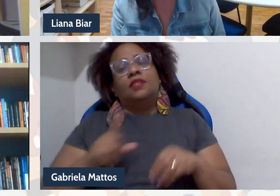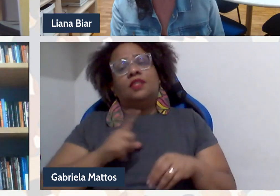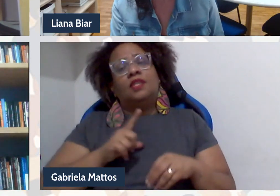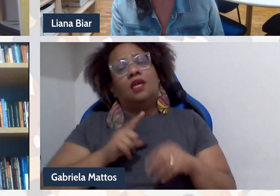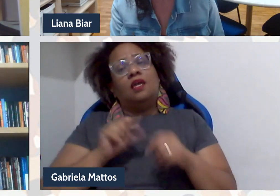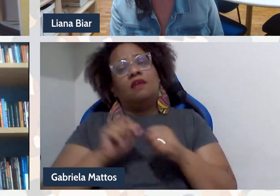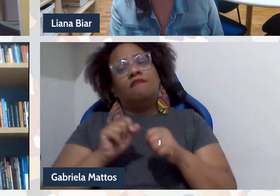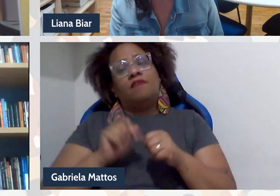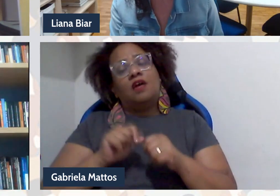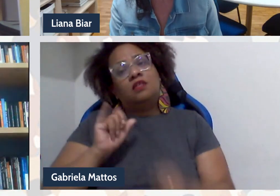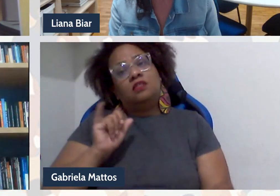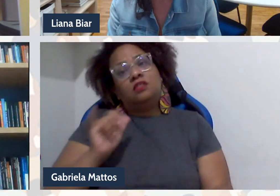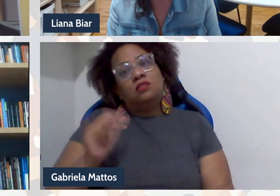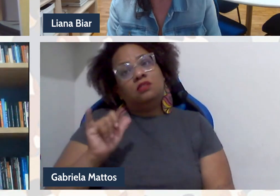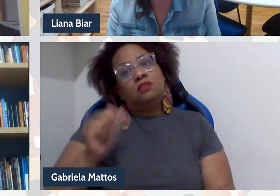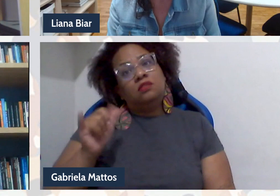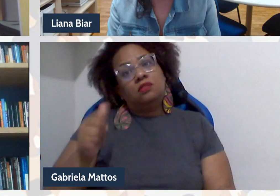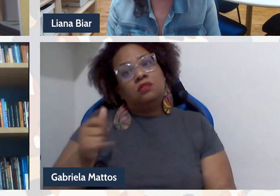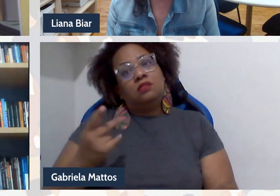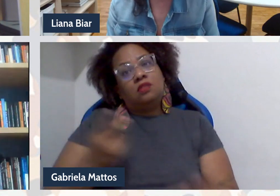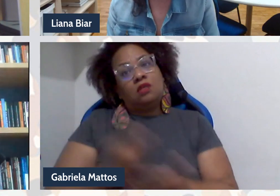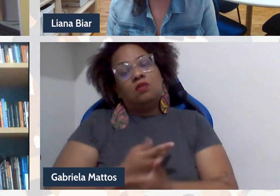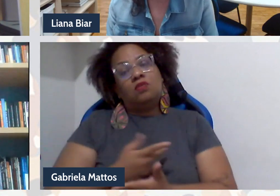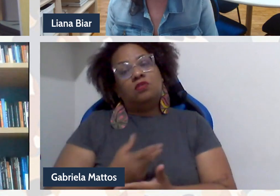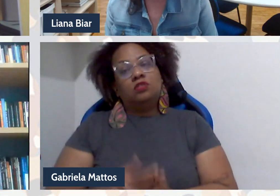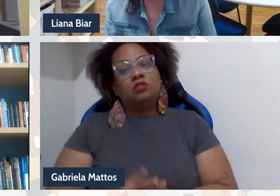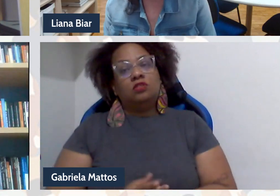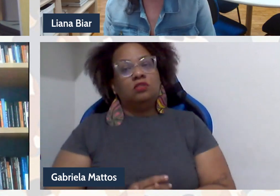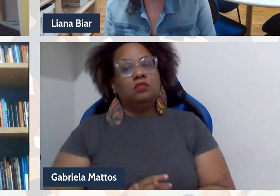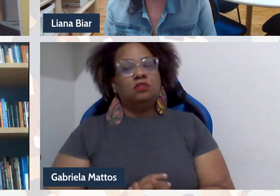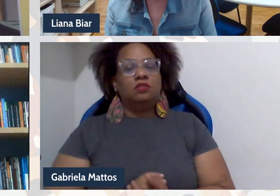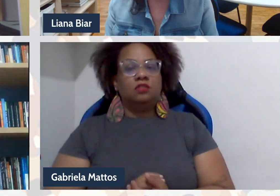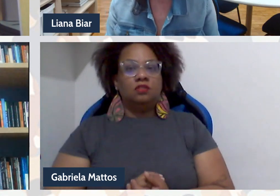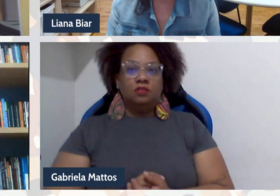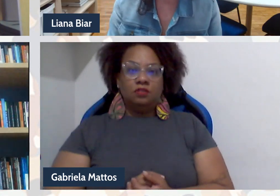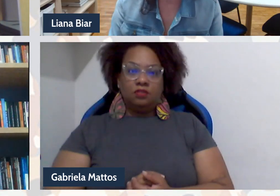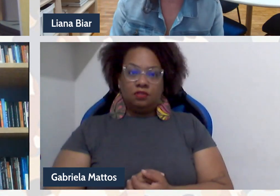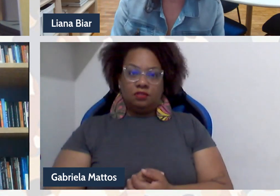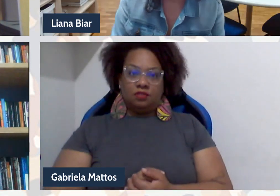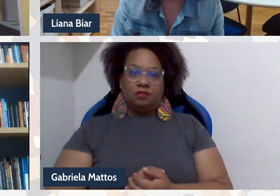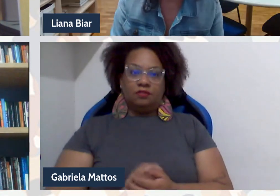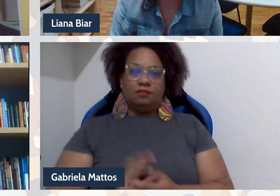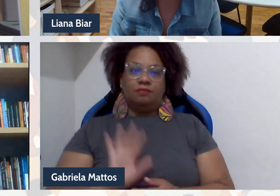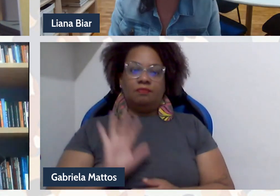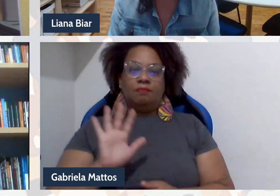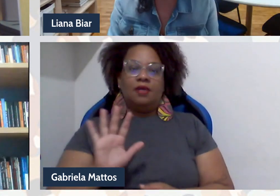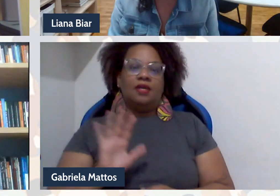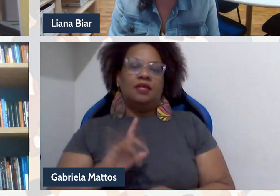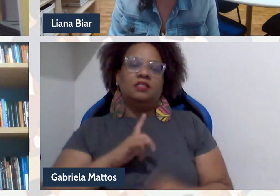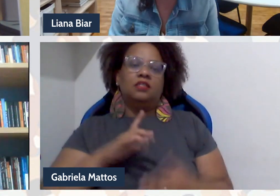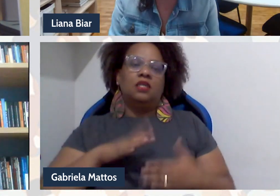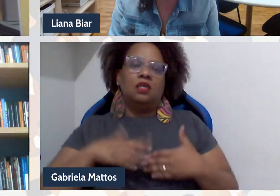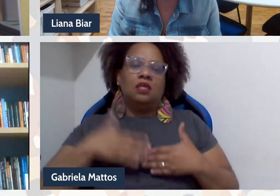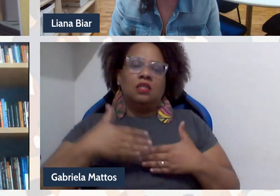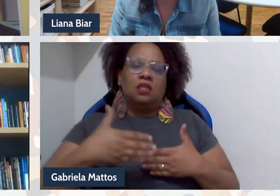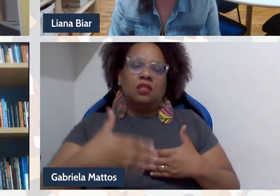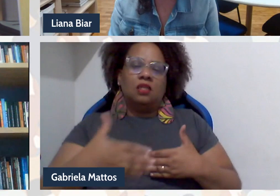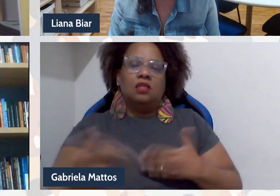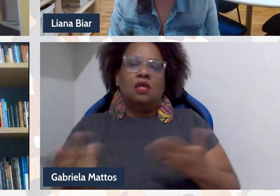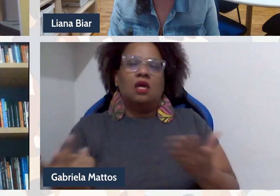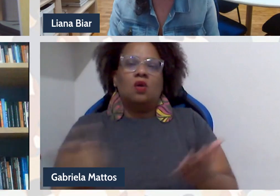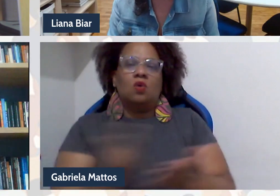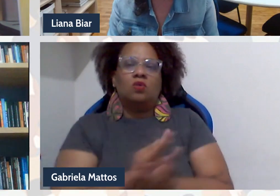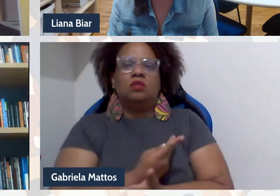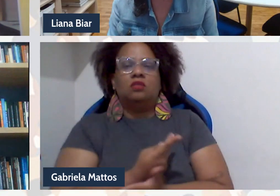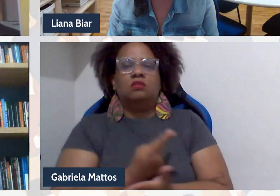de ações recorrentes. Mas da maneira como elas vêm encadeadas, especialmente pelos